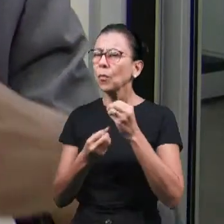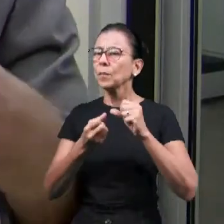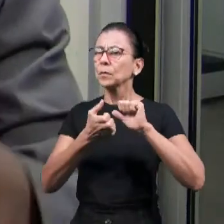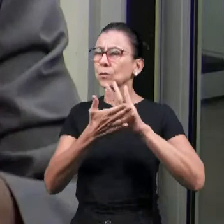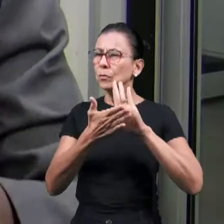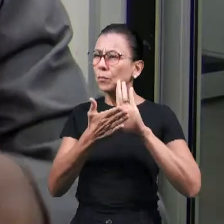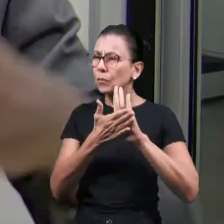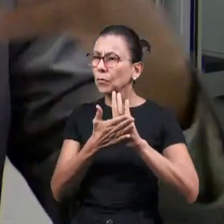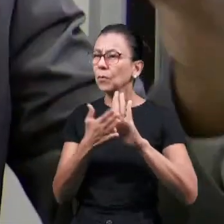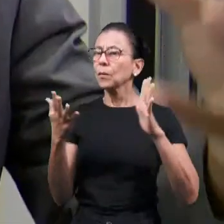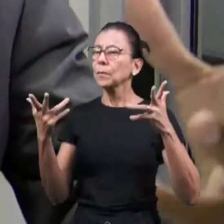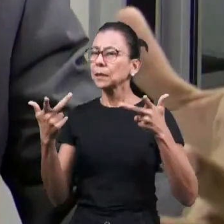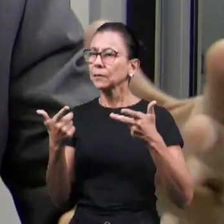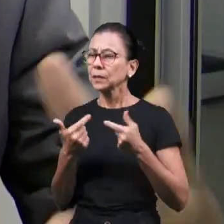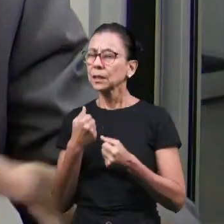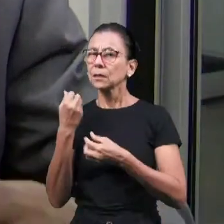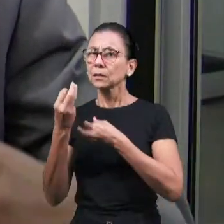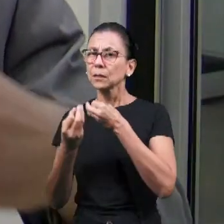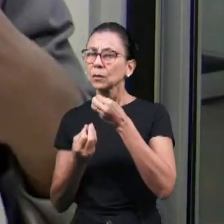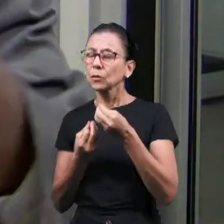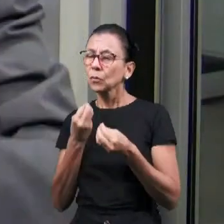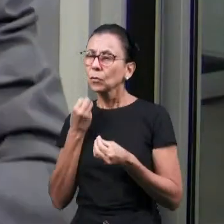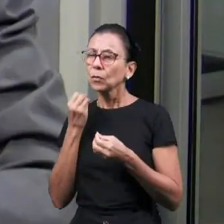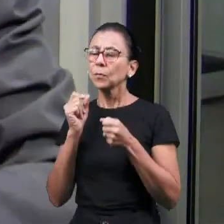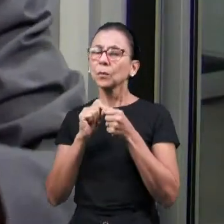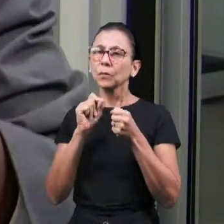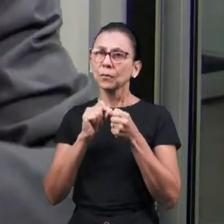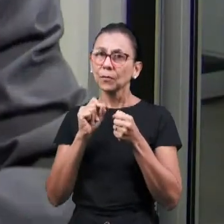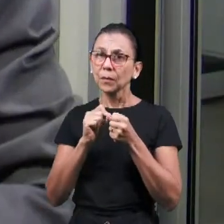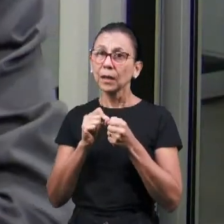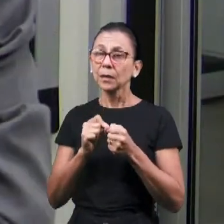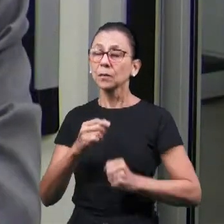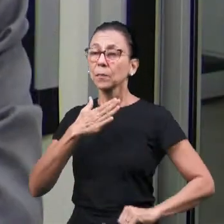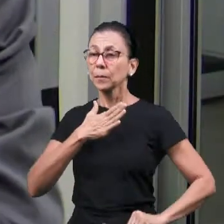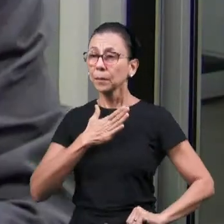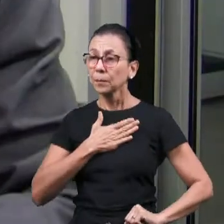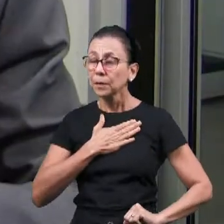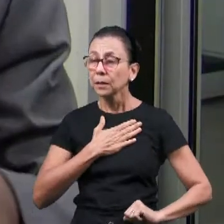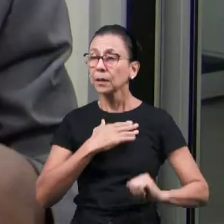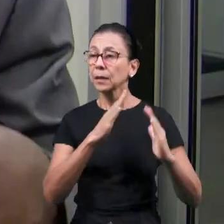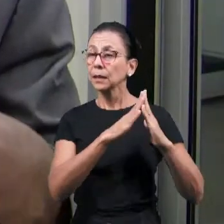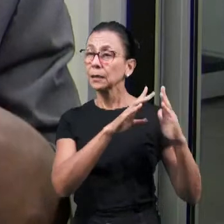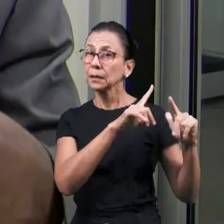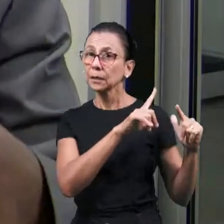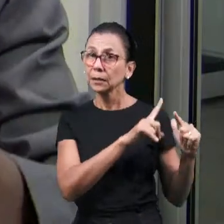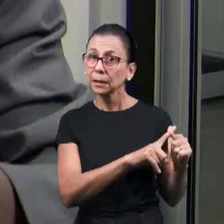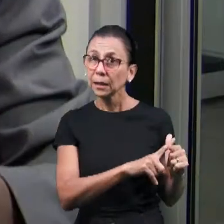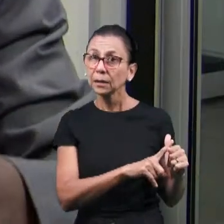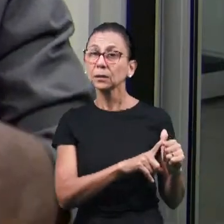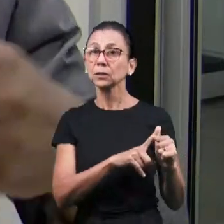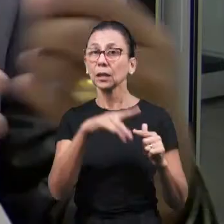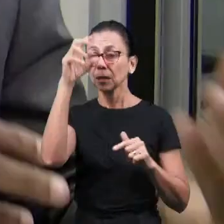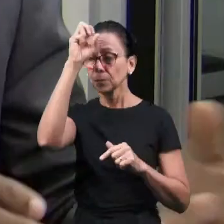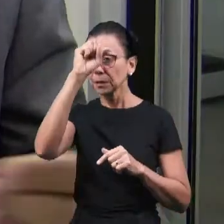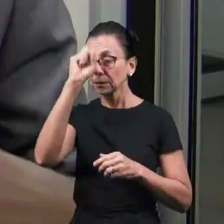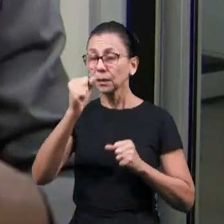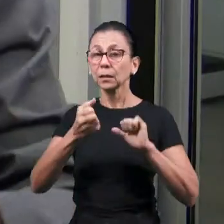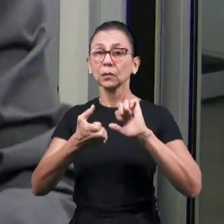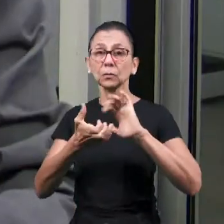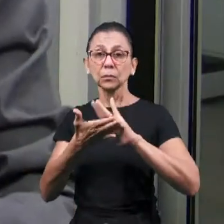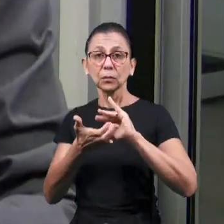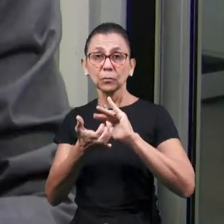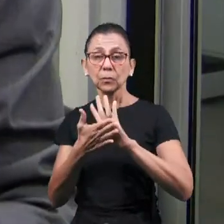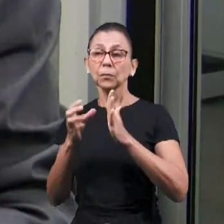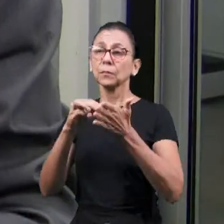faço pra minha igreja cantar? Como é que eu faço pra conseguir o culto, esse louvor? Aí eu passei o contato do Robson, do pastor pro Robson,